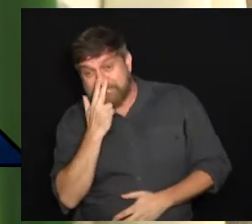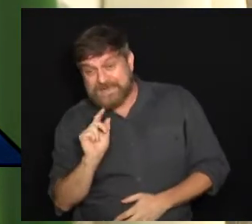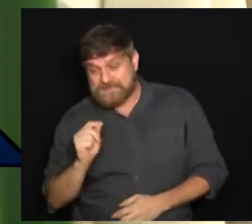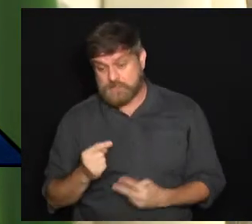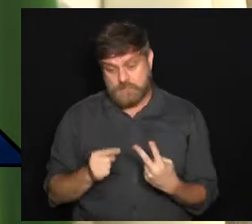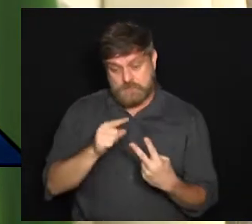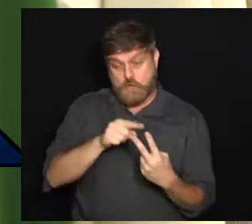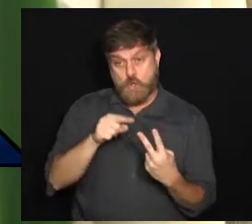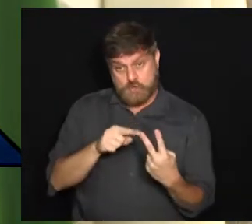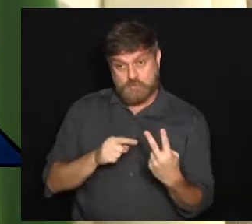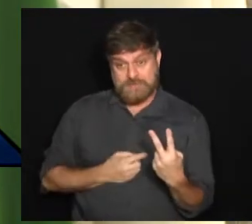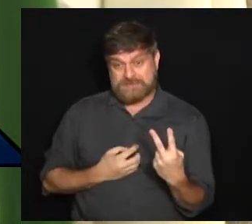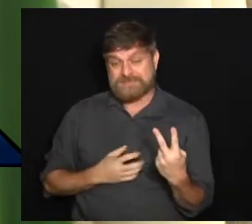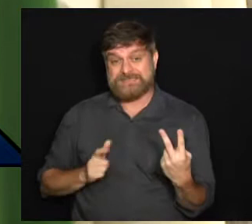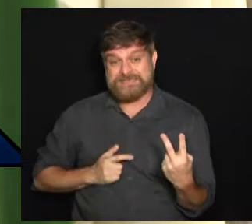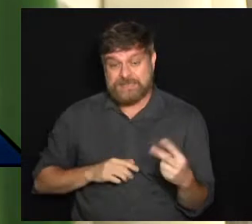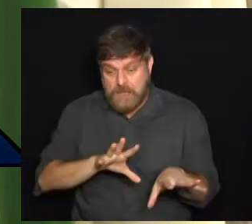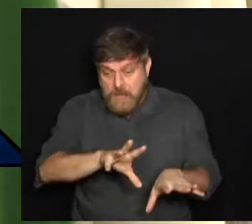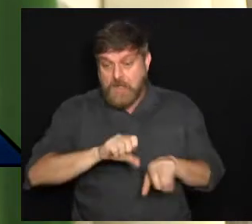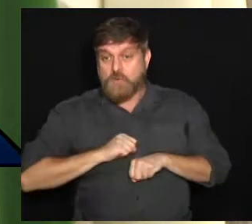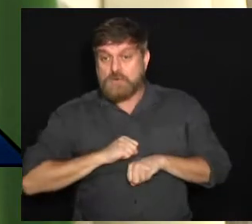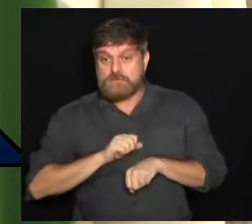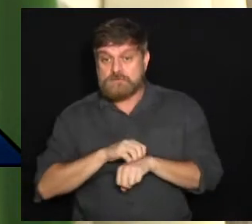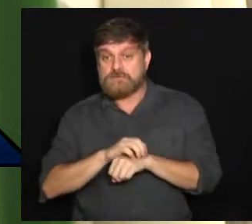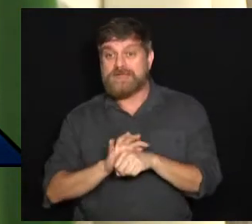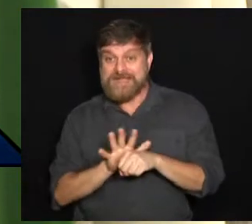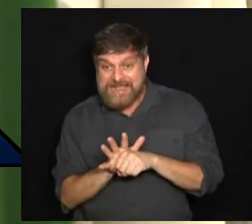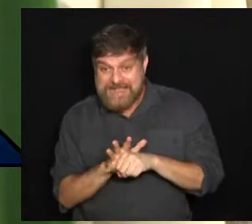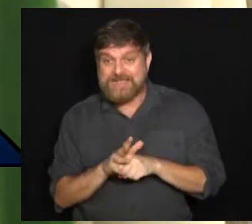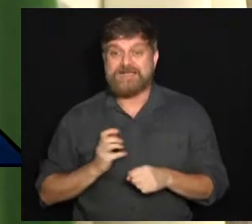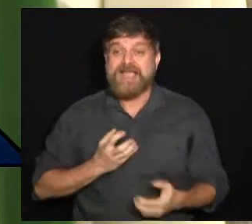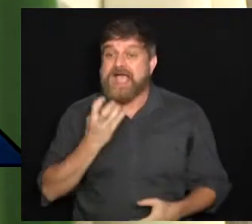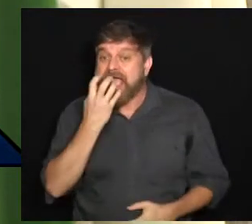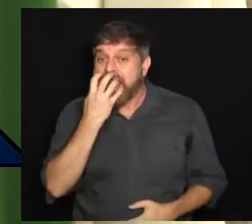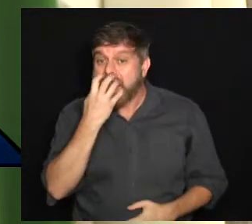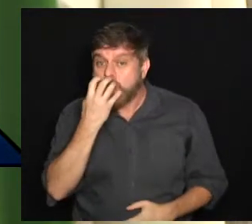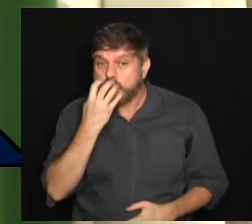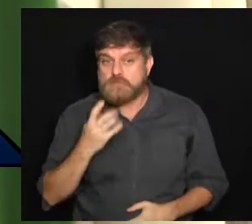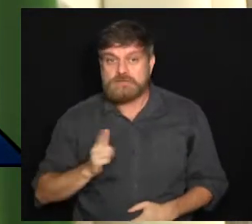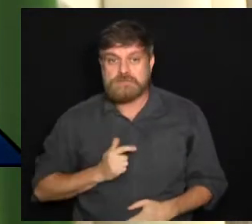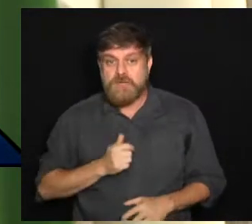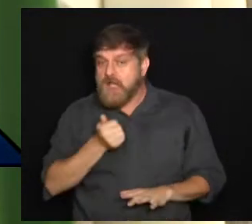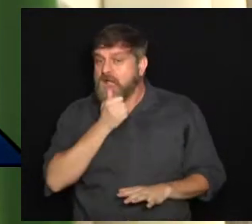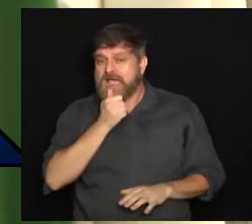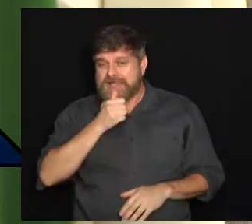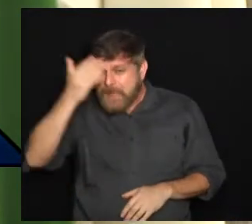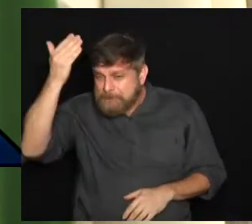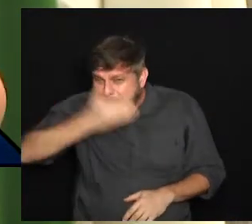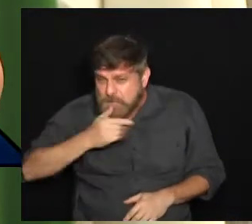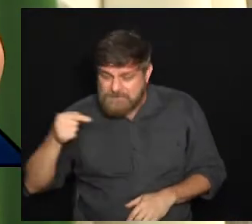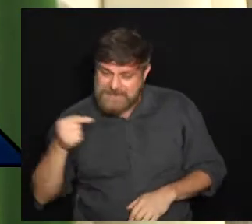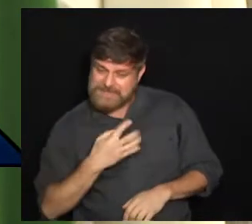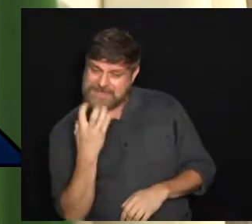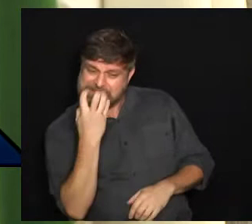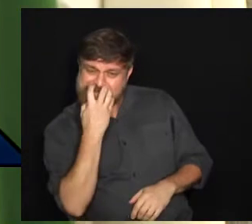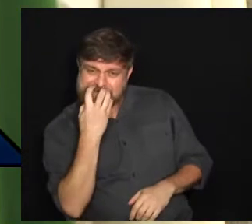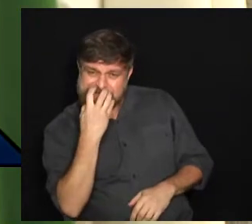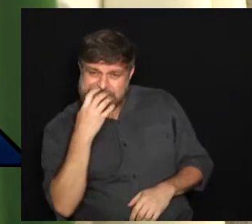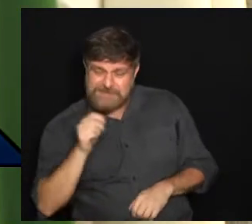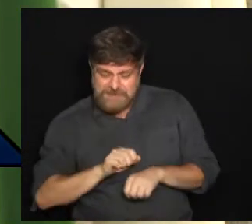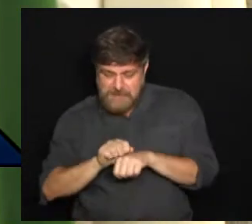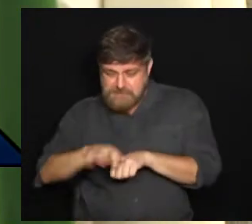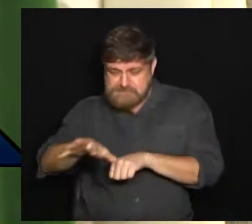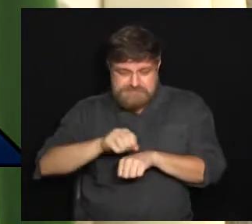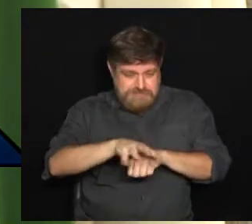casos só confirmados de infecção pelo coronavírus em alguns animais, em cães domésticos, mas ainda não tem nenhuma demonstração de que os cães sejam agentes